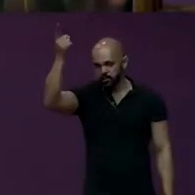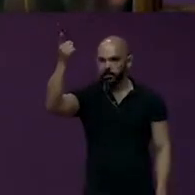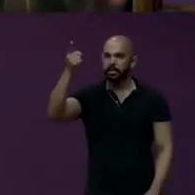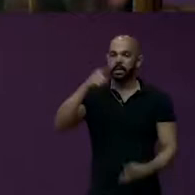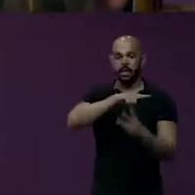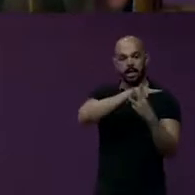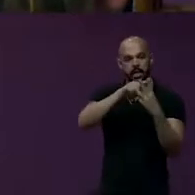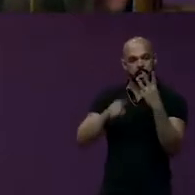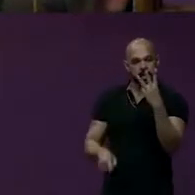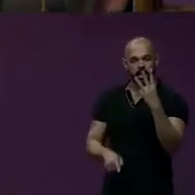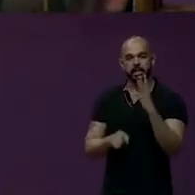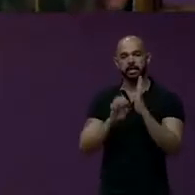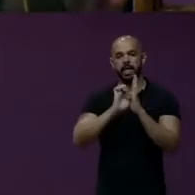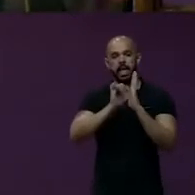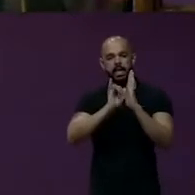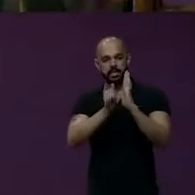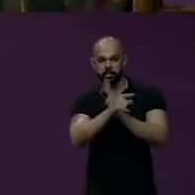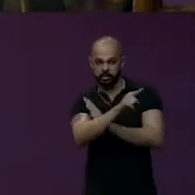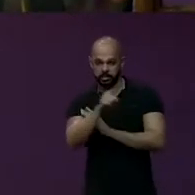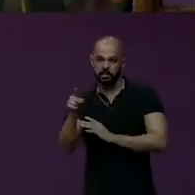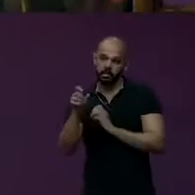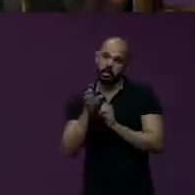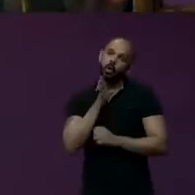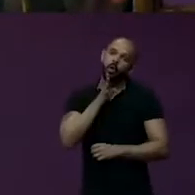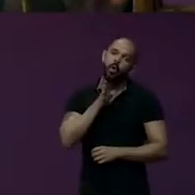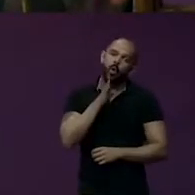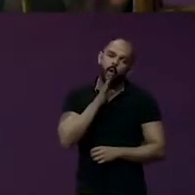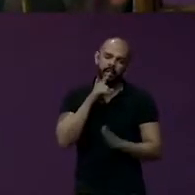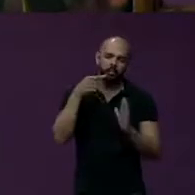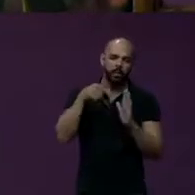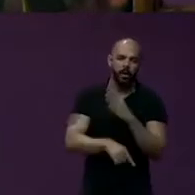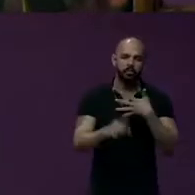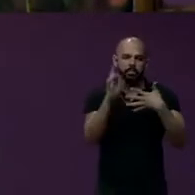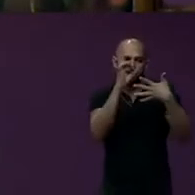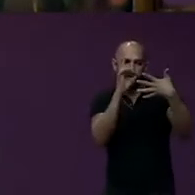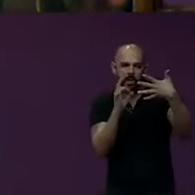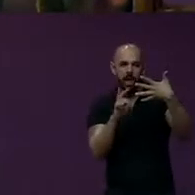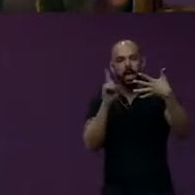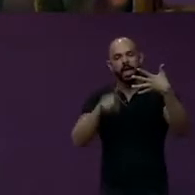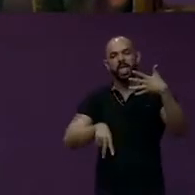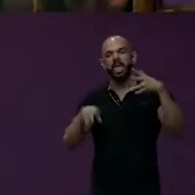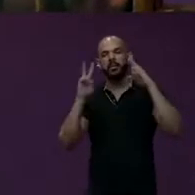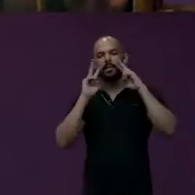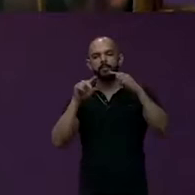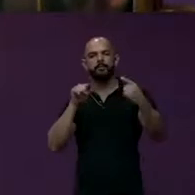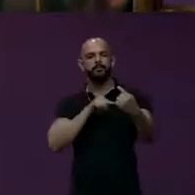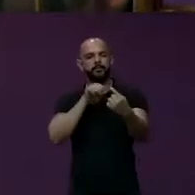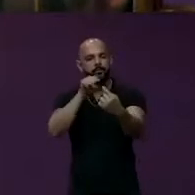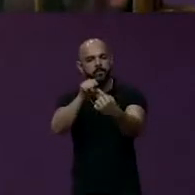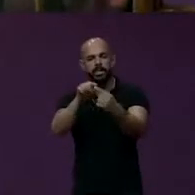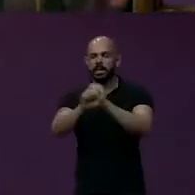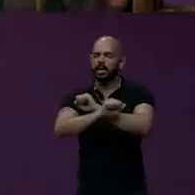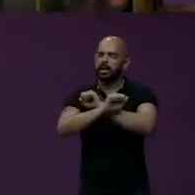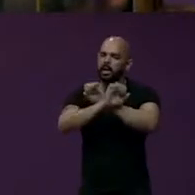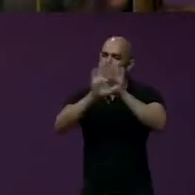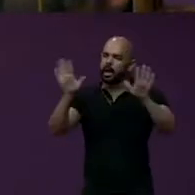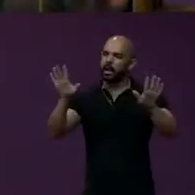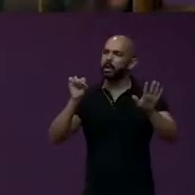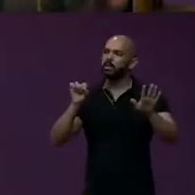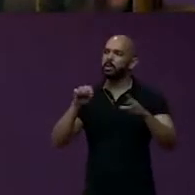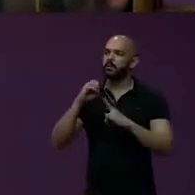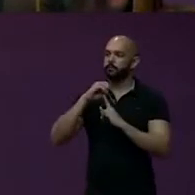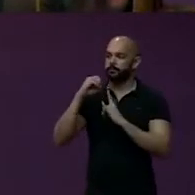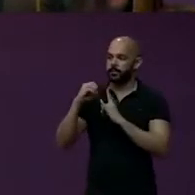esses editais, que depois vocês vão conhecer com mais detalhes, eles partem de uma visão muito clara de que